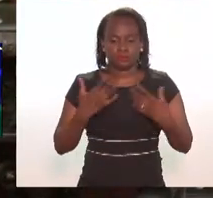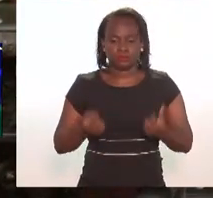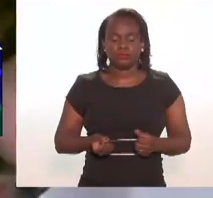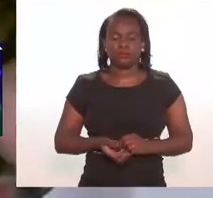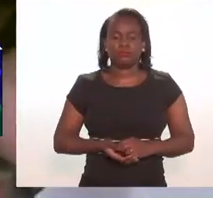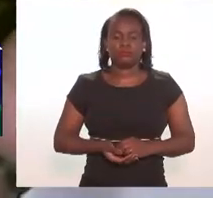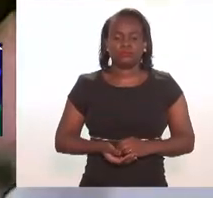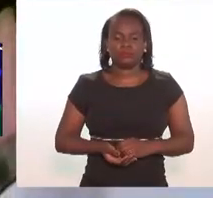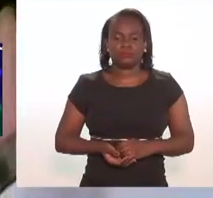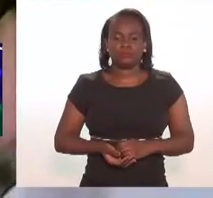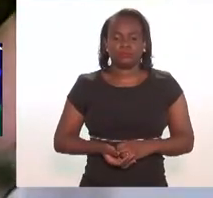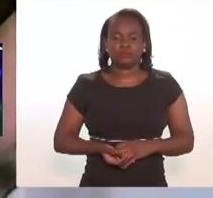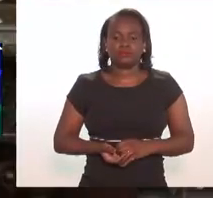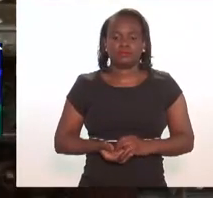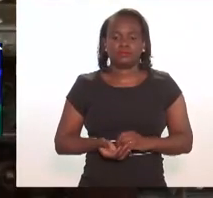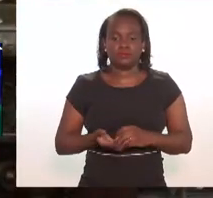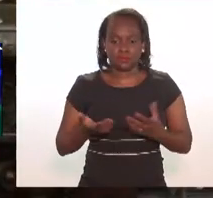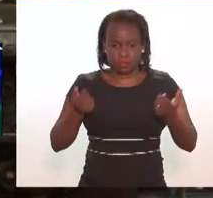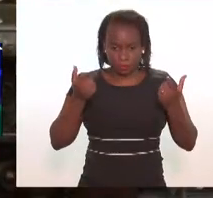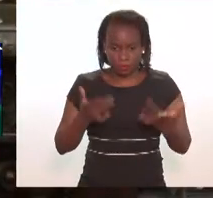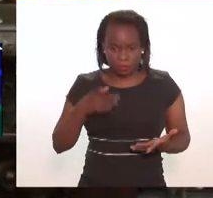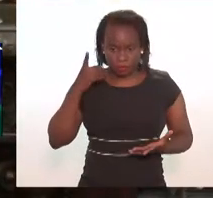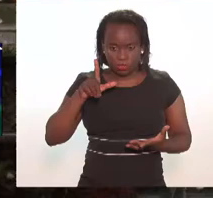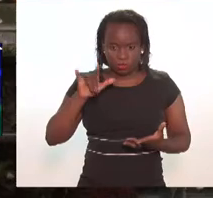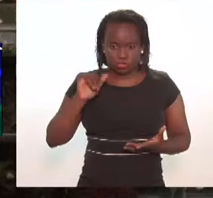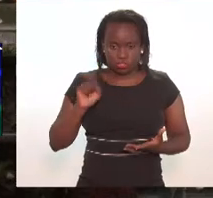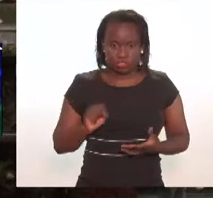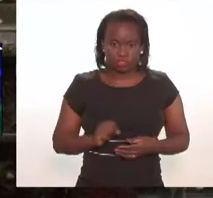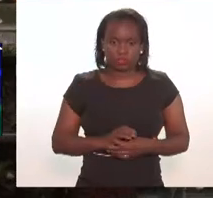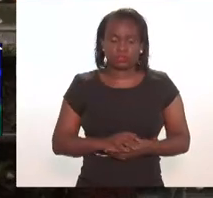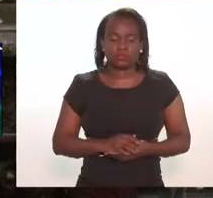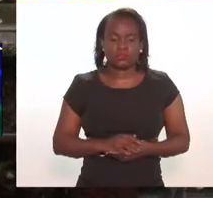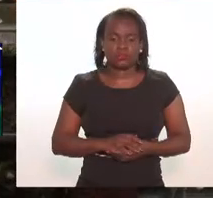Favorável. Vossa Excelência quer falar, deputado Luiz?